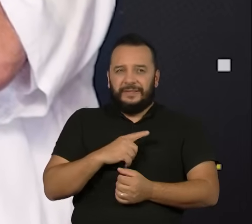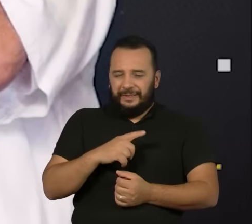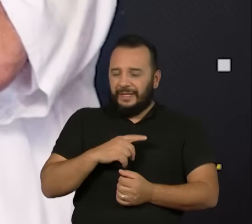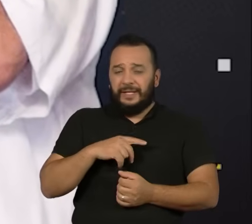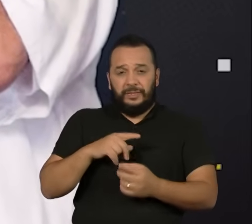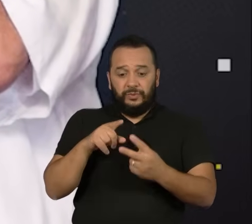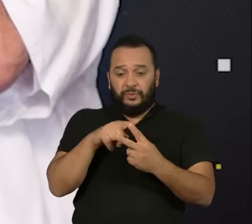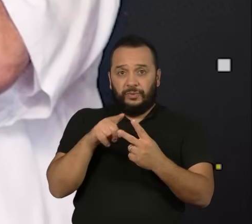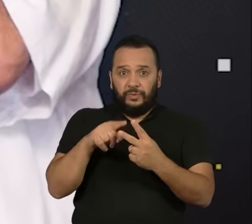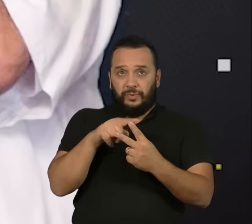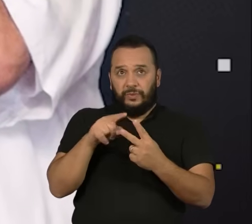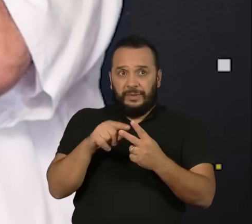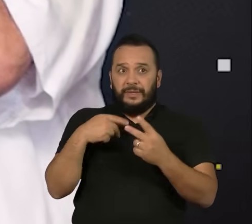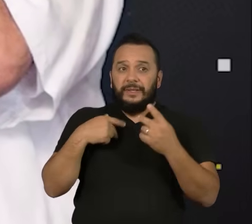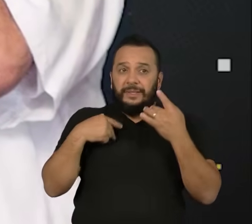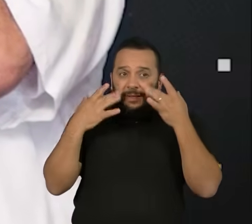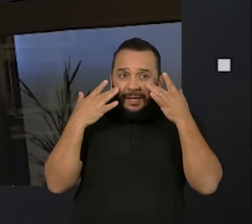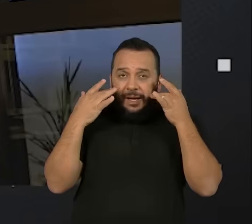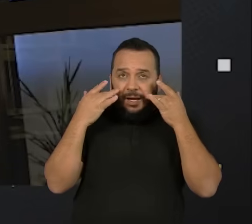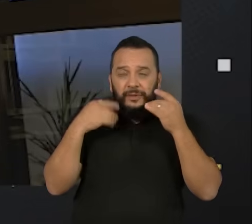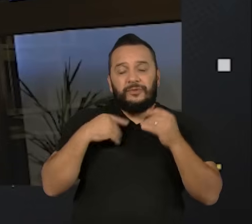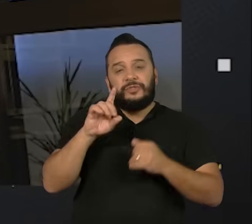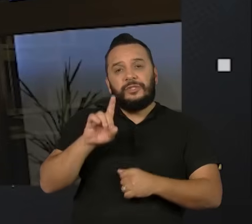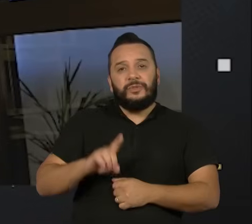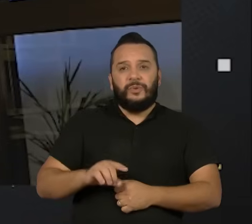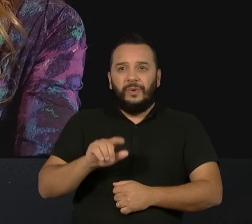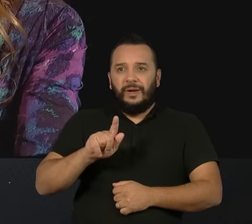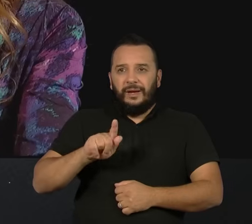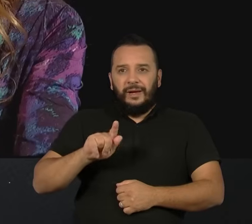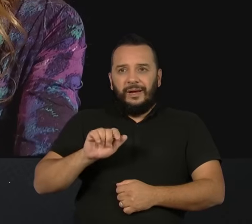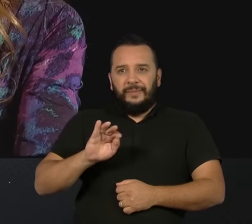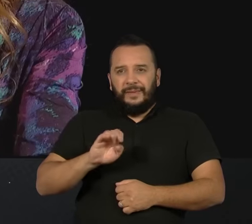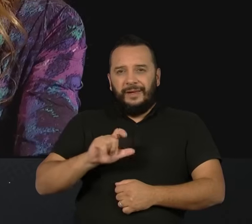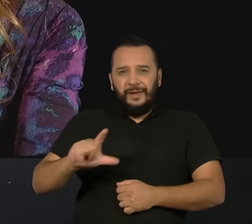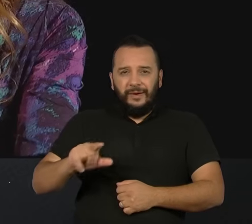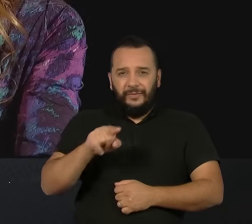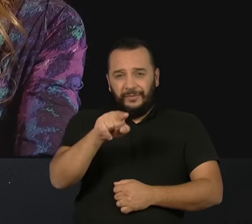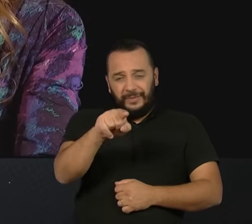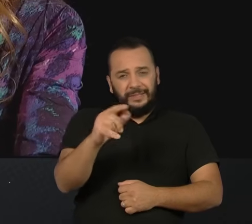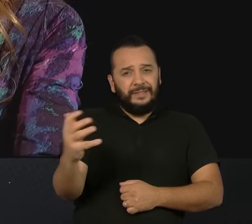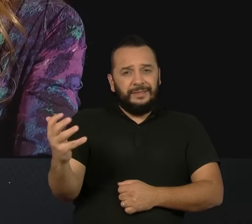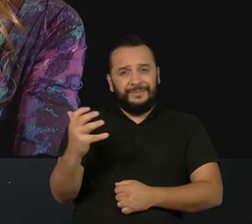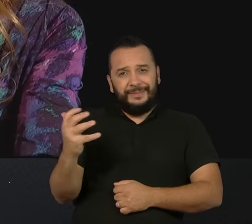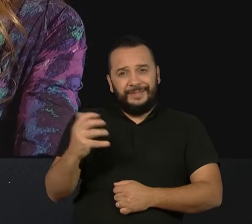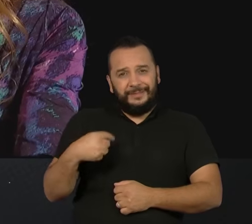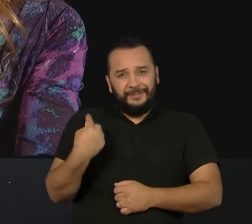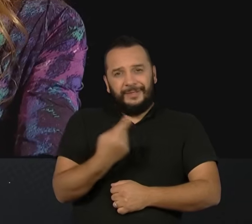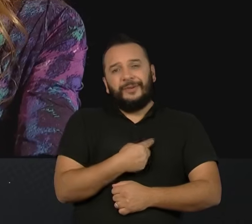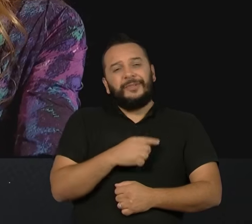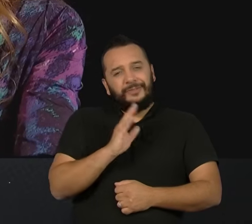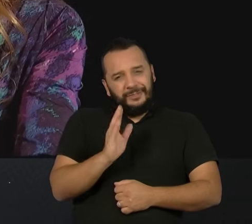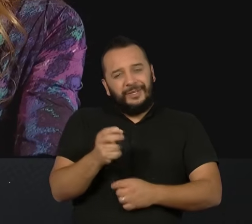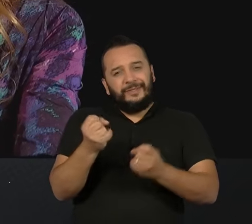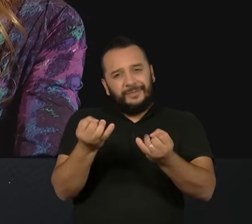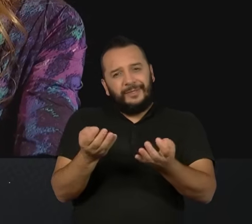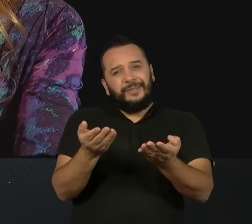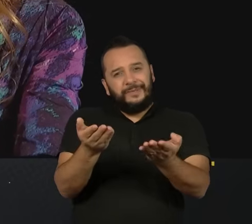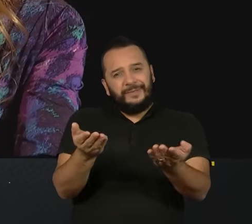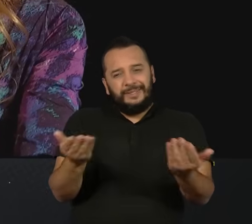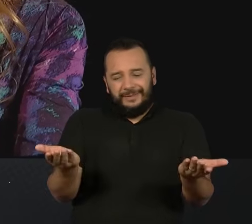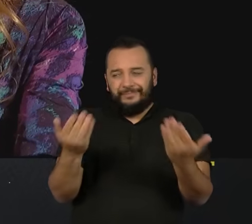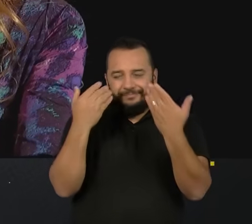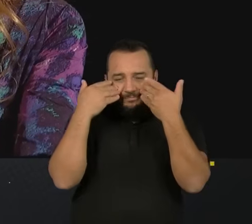Boca de Ouro, dirigidos pelo Gabriel Vilela. Você é uma inspiração para nós, Mel. Já disse isso para você em alguns momentos, mas digo aqui